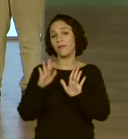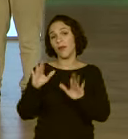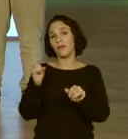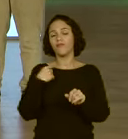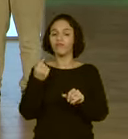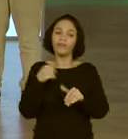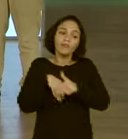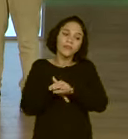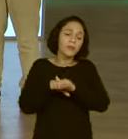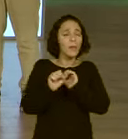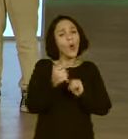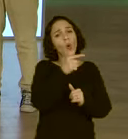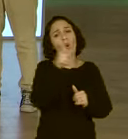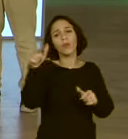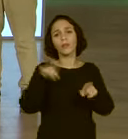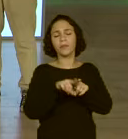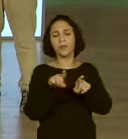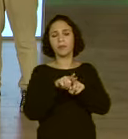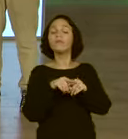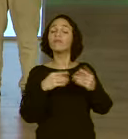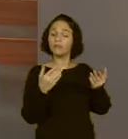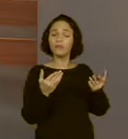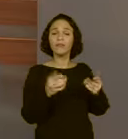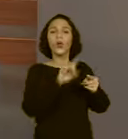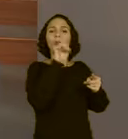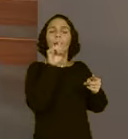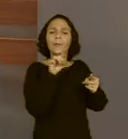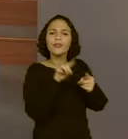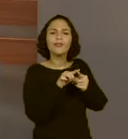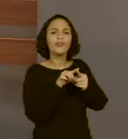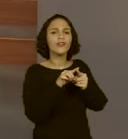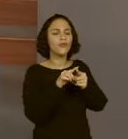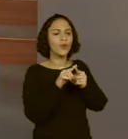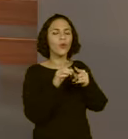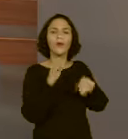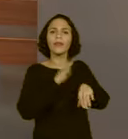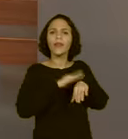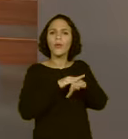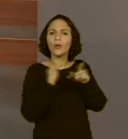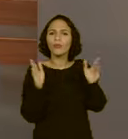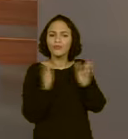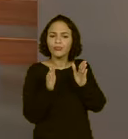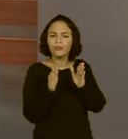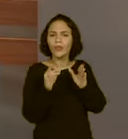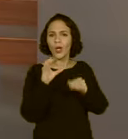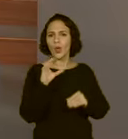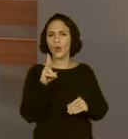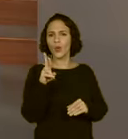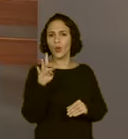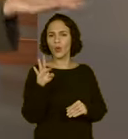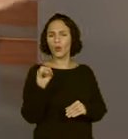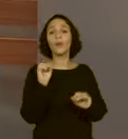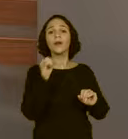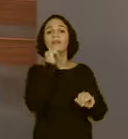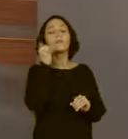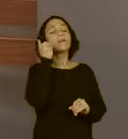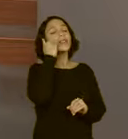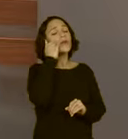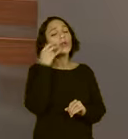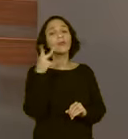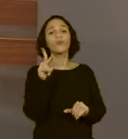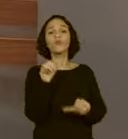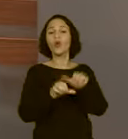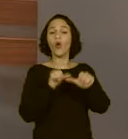ser outras coisas também, Sim. né? Um objetivo de curto prazo pode ser, por exemplo, trocar o seu celular.